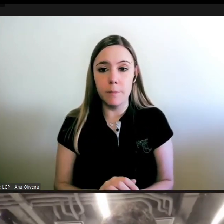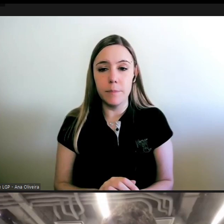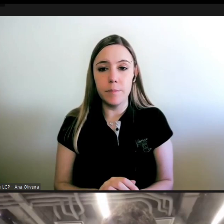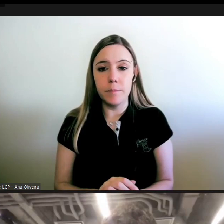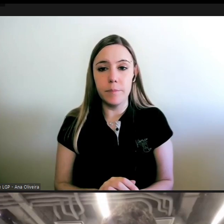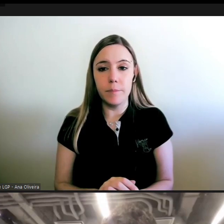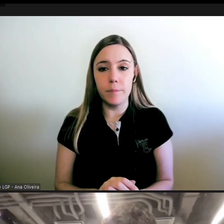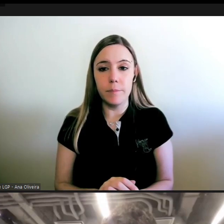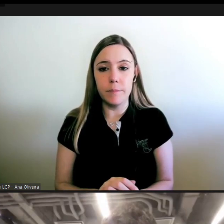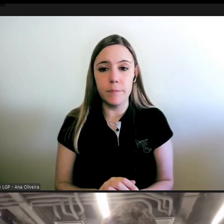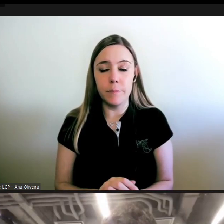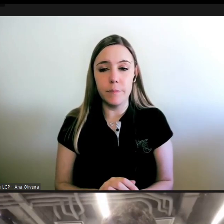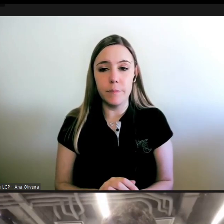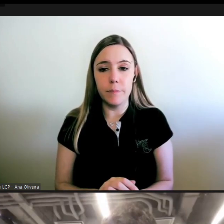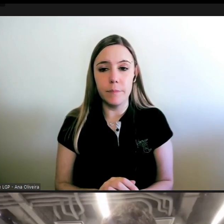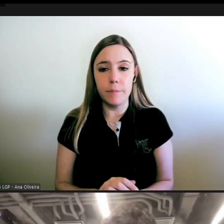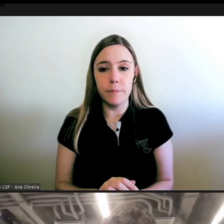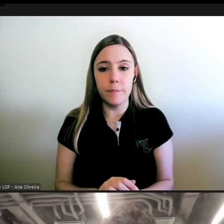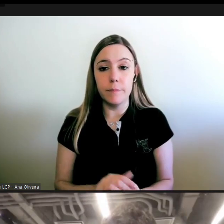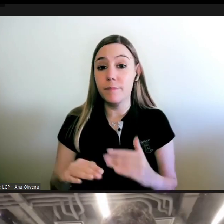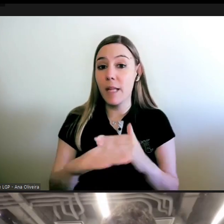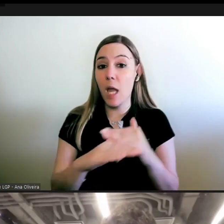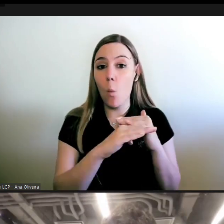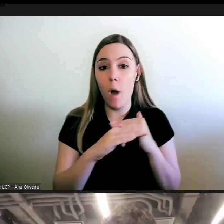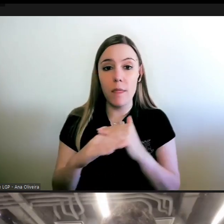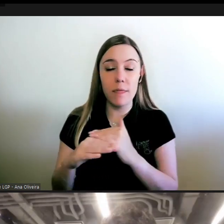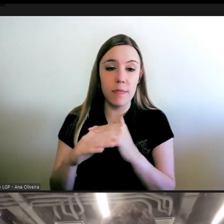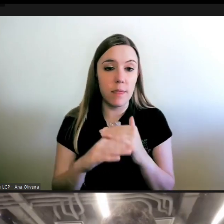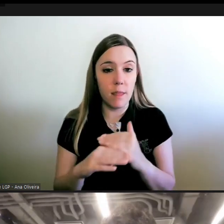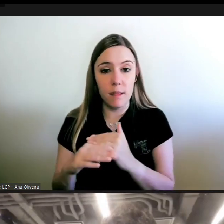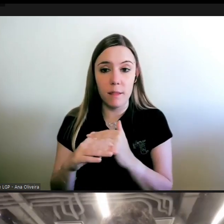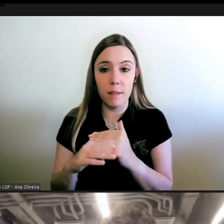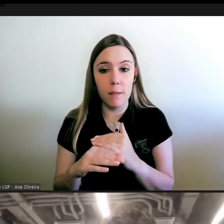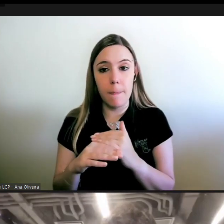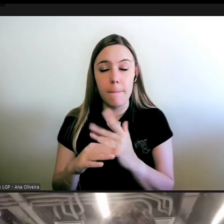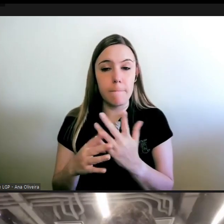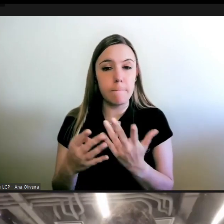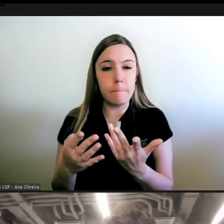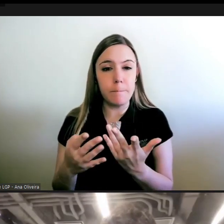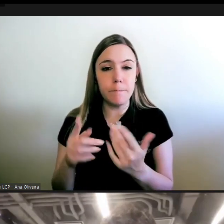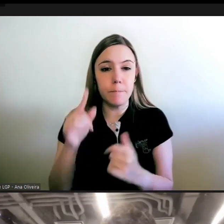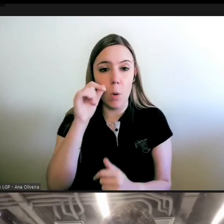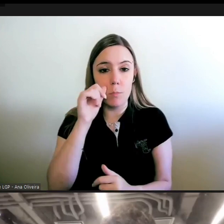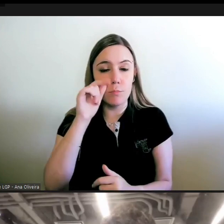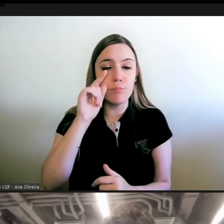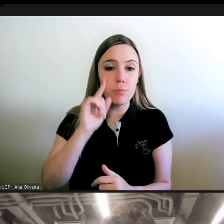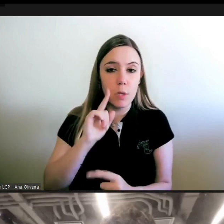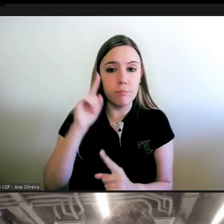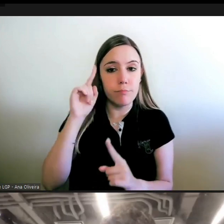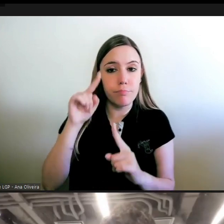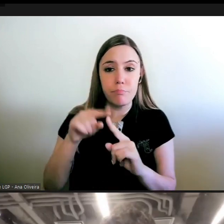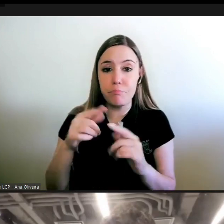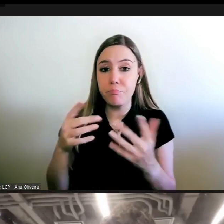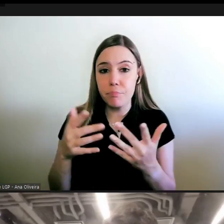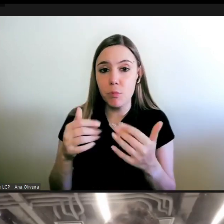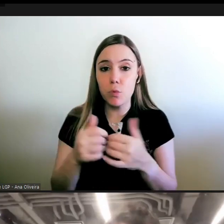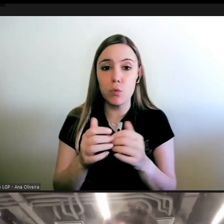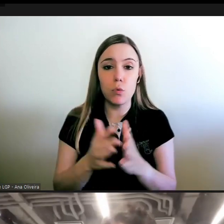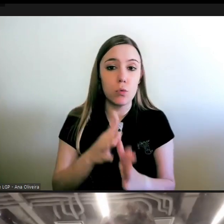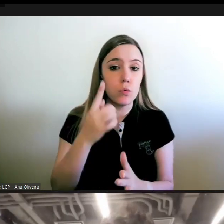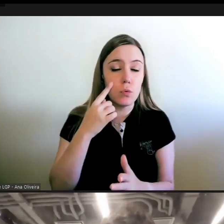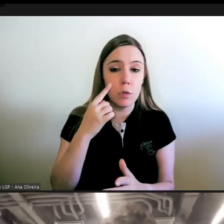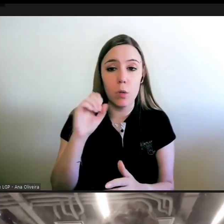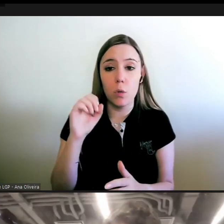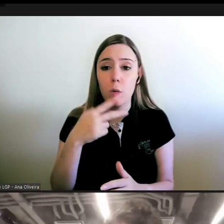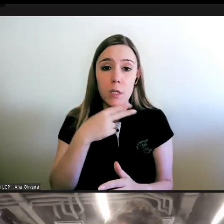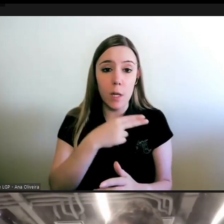as métricas da igualdade de género? As métricas devidamente identificáveis e absolutamente mensuráveis, como